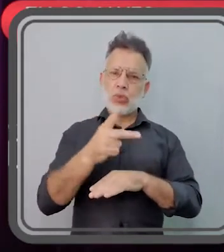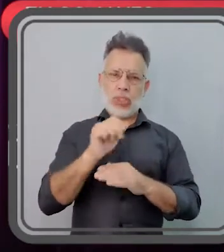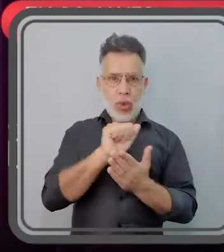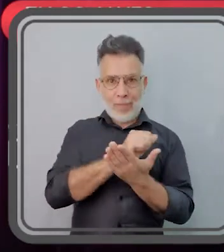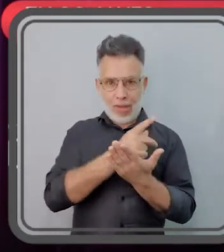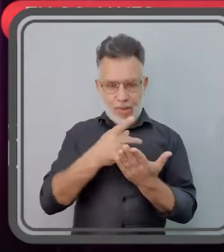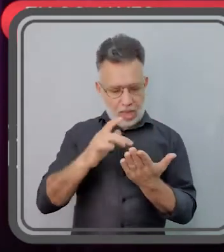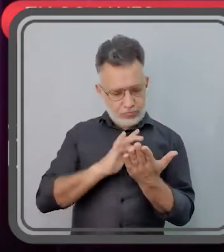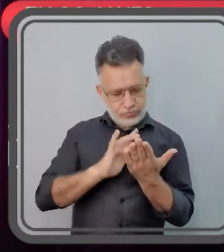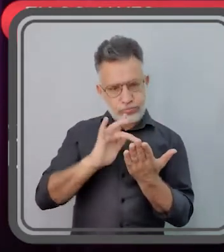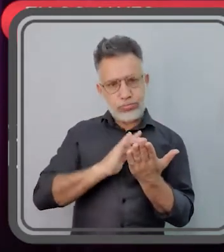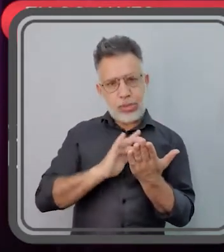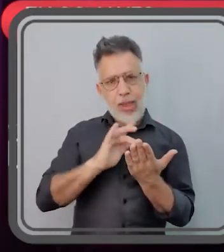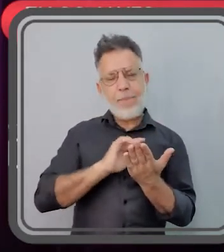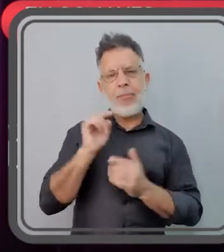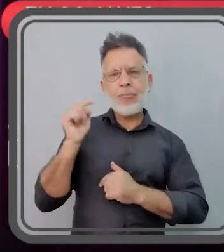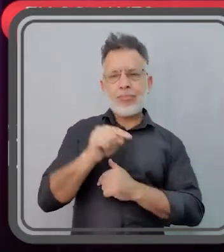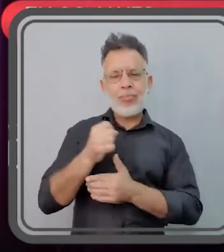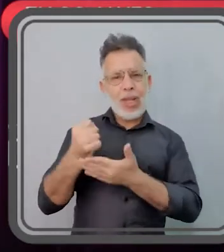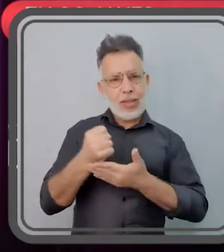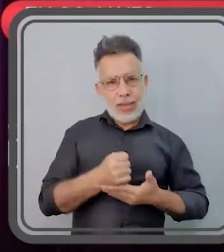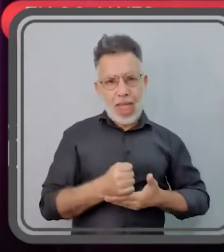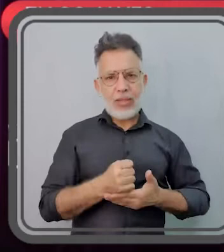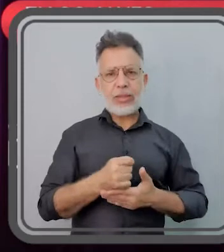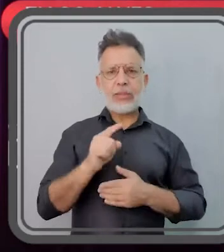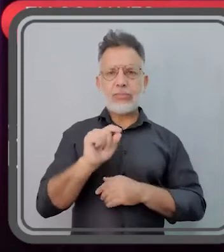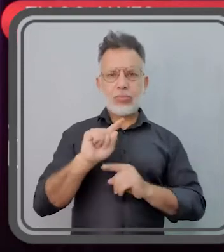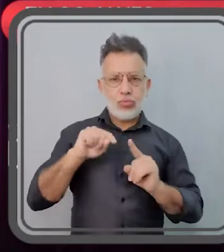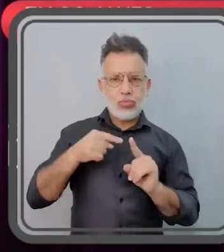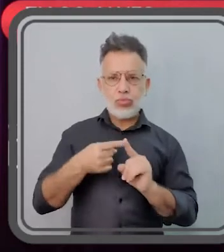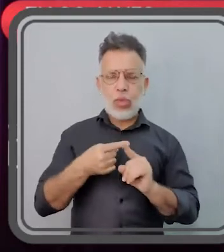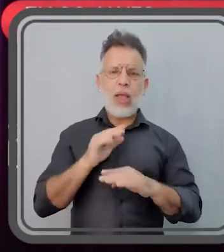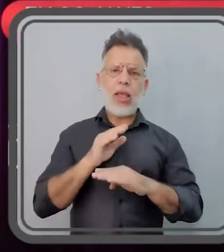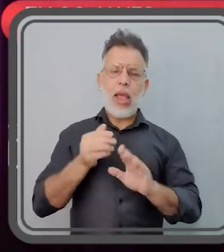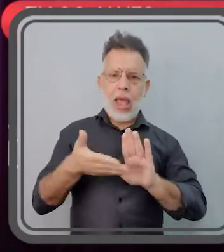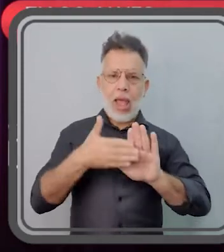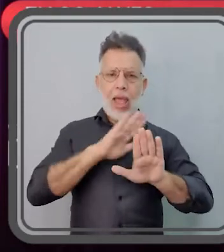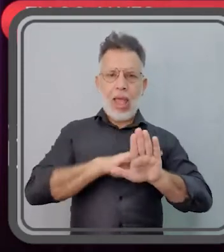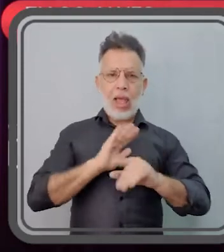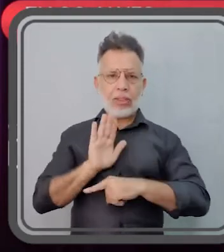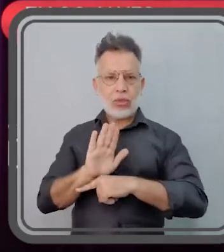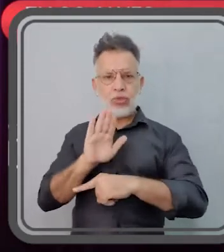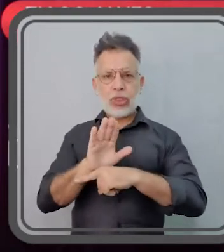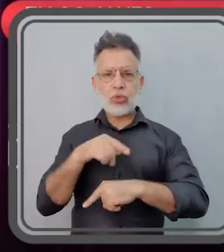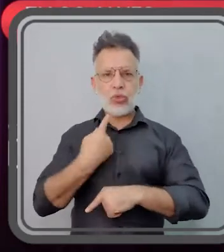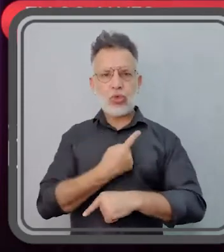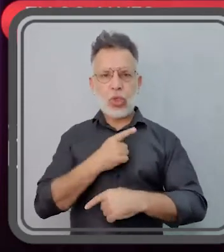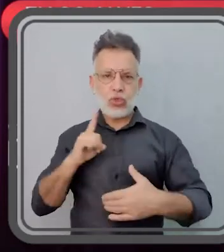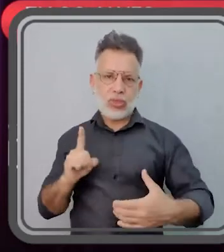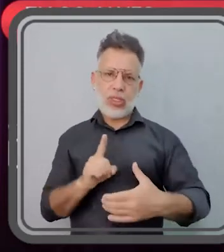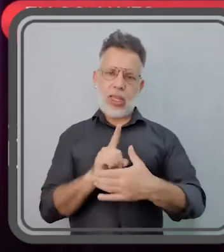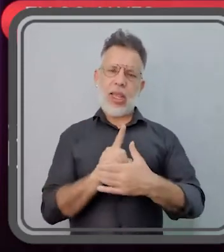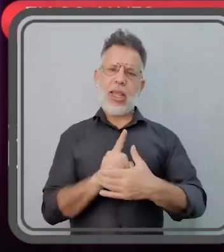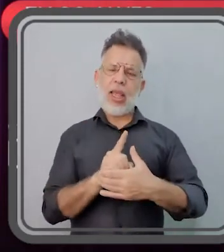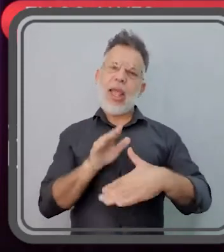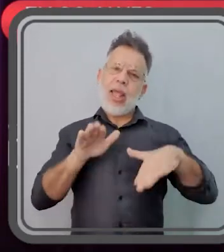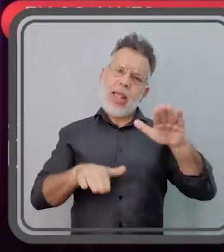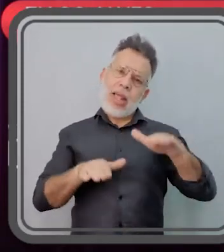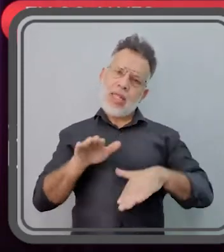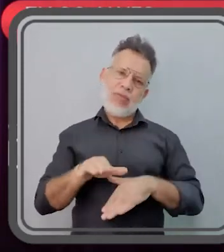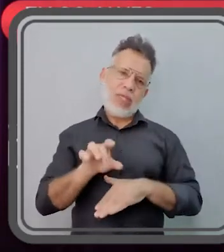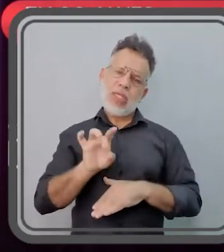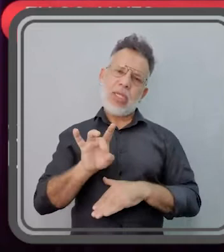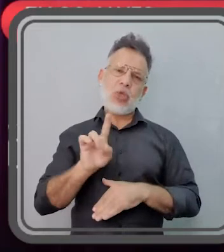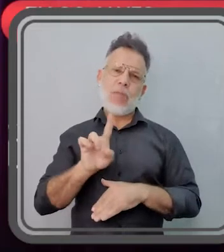aplicativo. Atrás, alguém de TCS está ajudando nossos clientes, e às vezes não